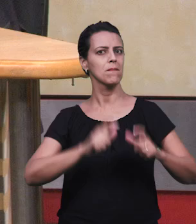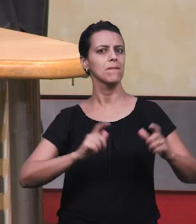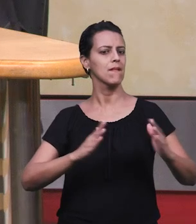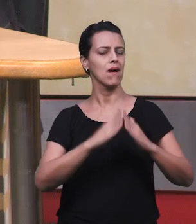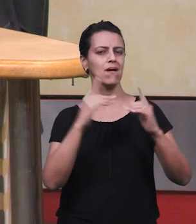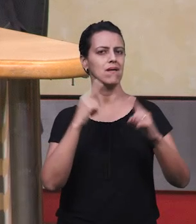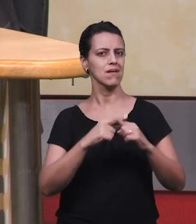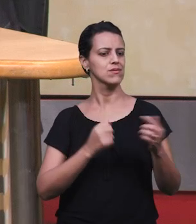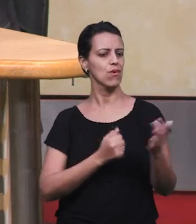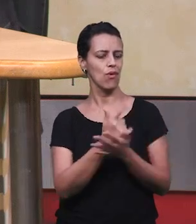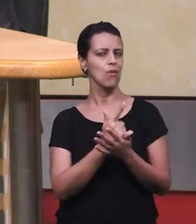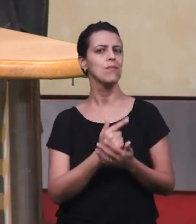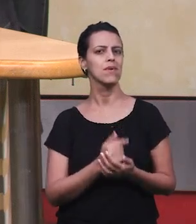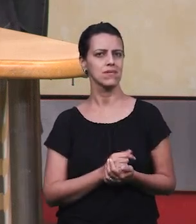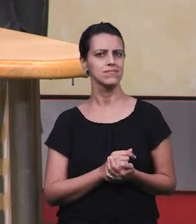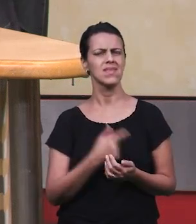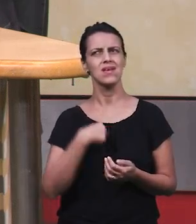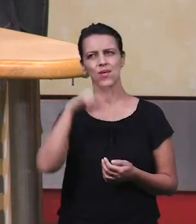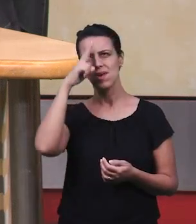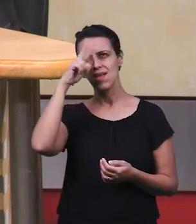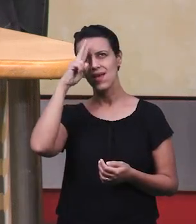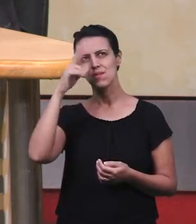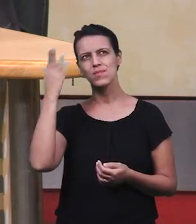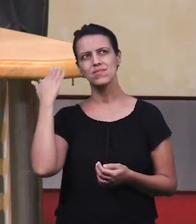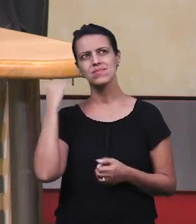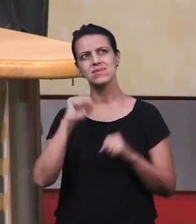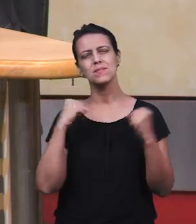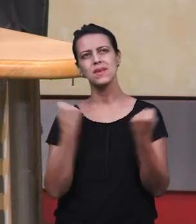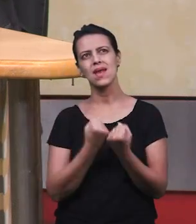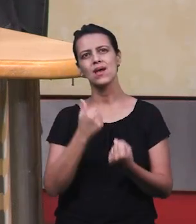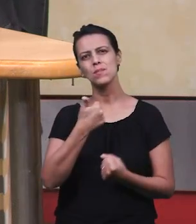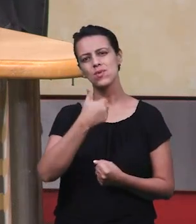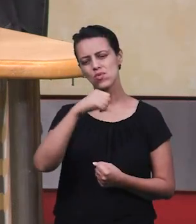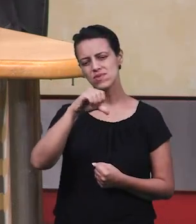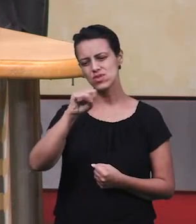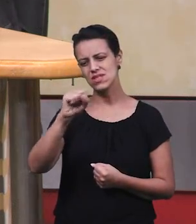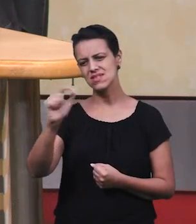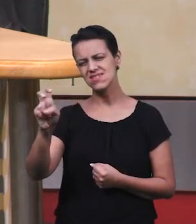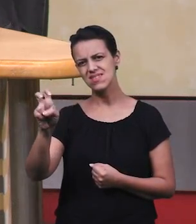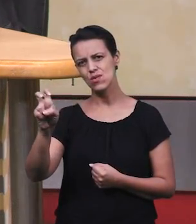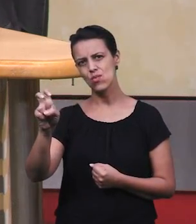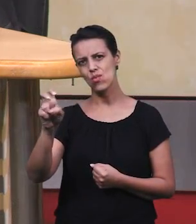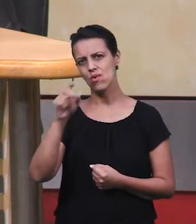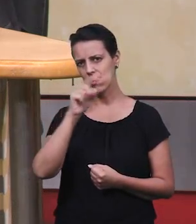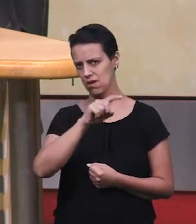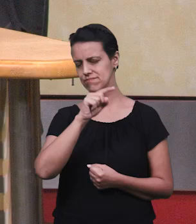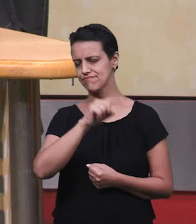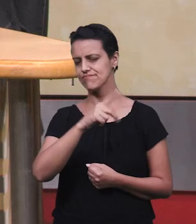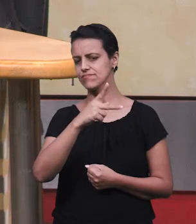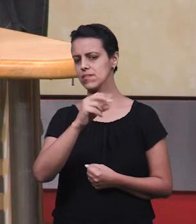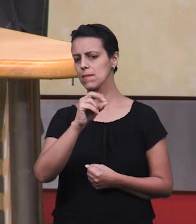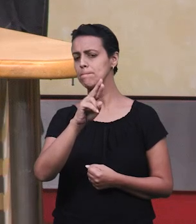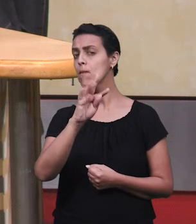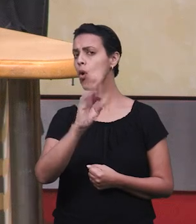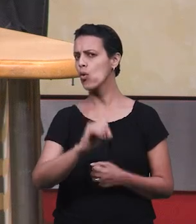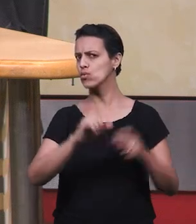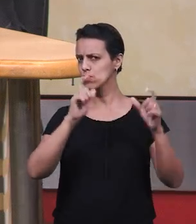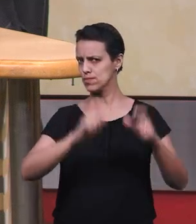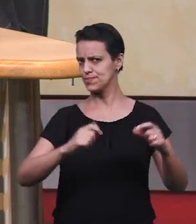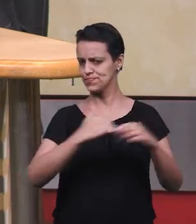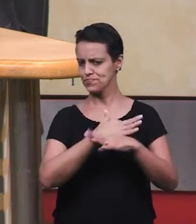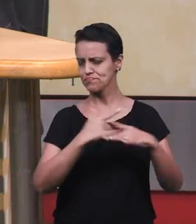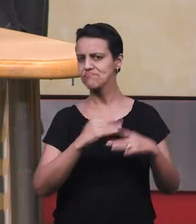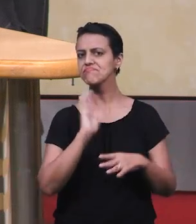um seminário que eu participei lá em 1985, lá em Porto, onde nós já tínhamos adquirido